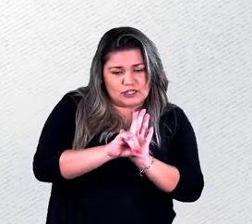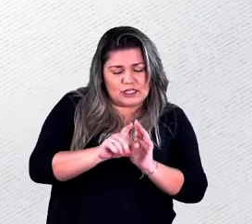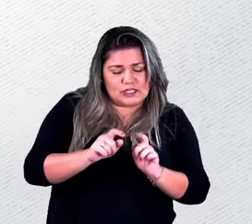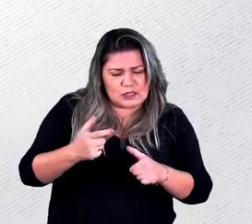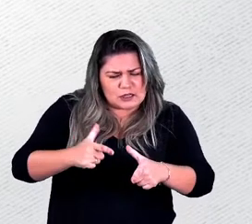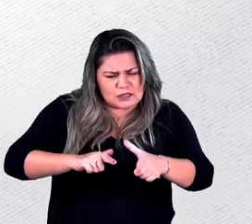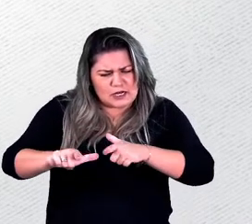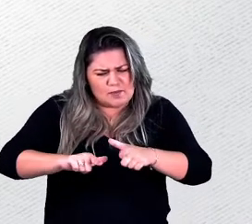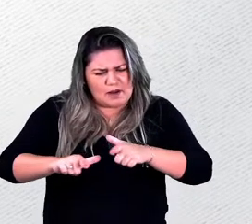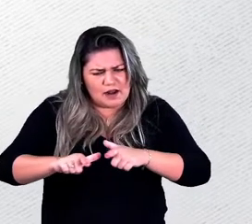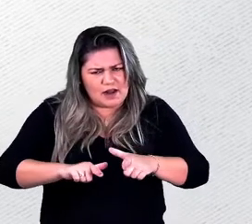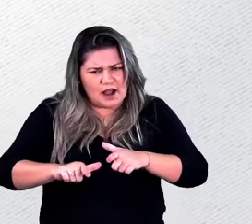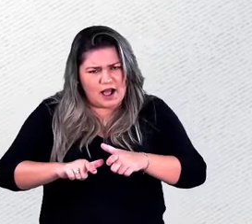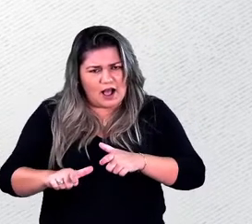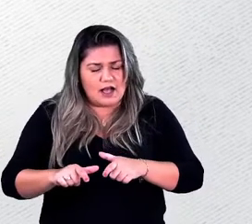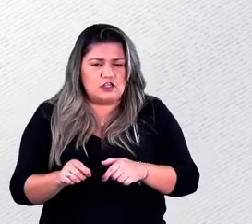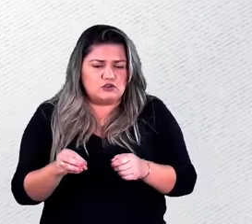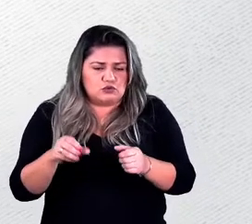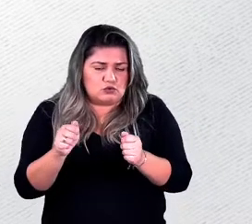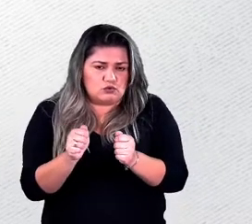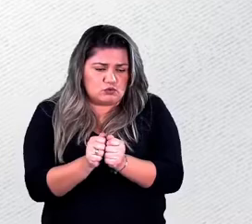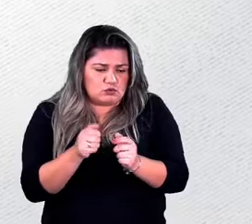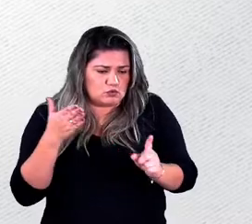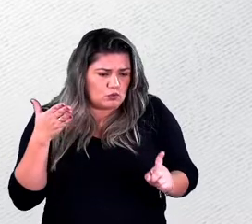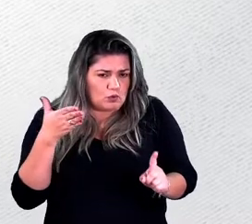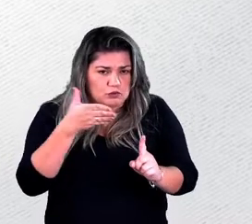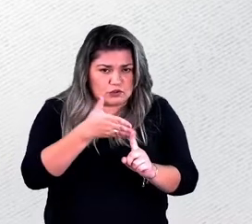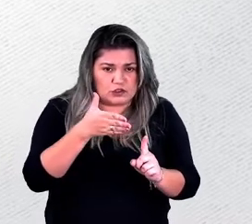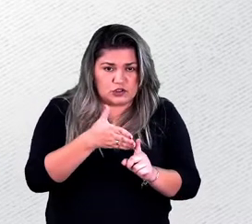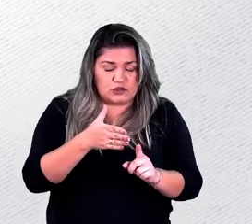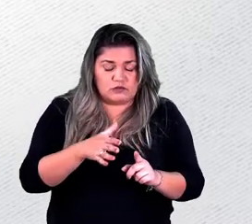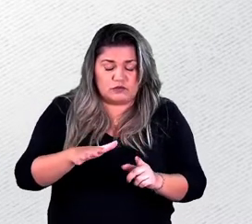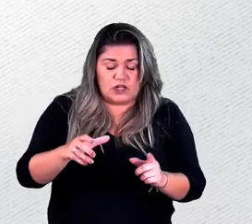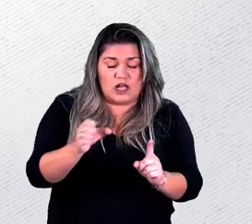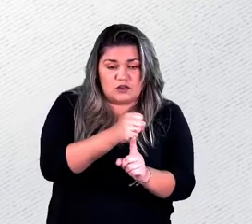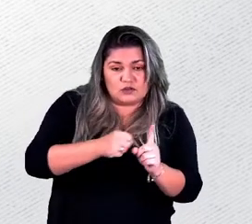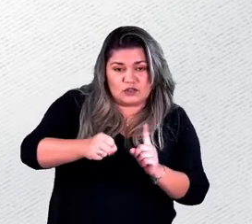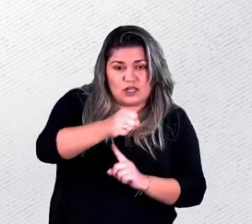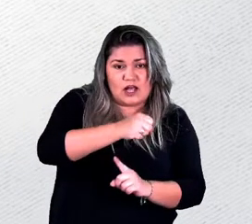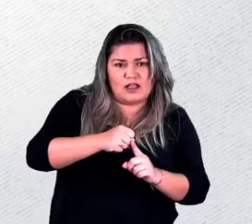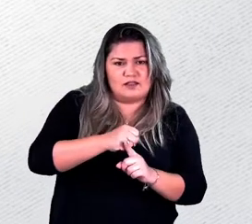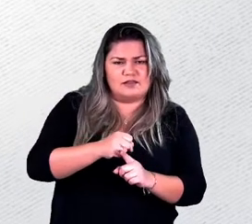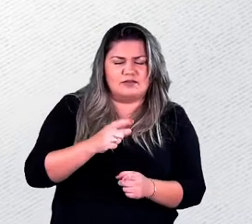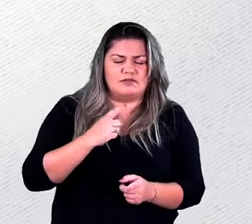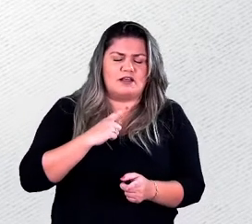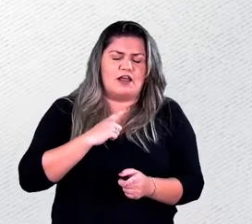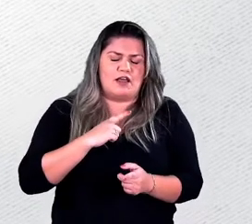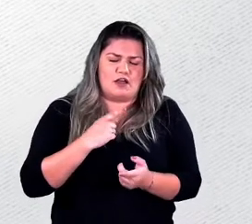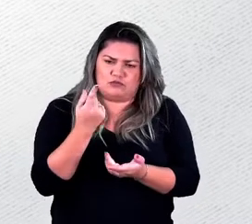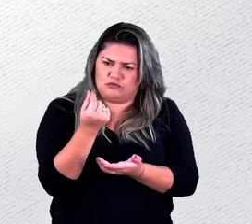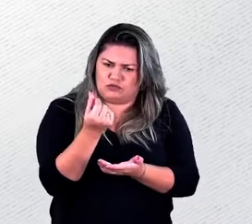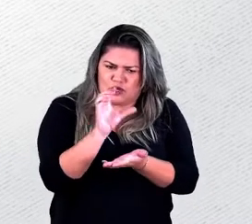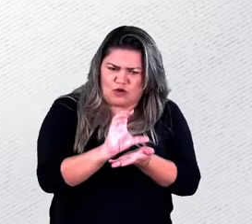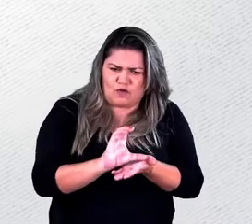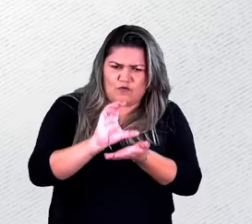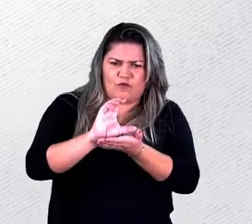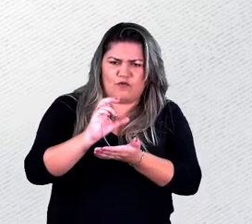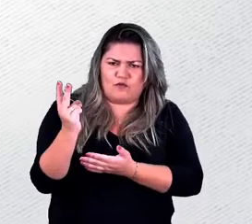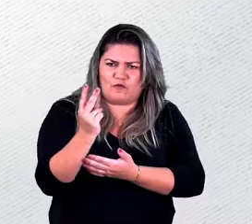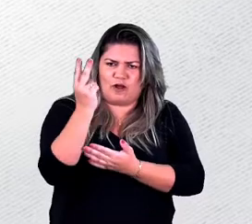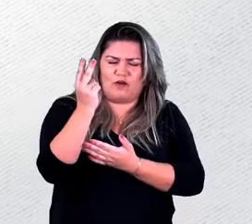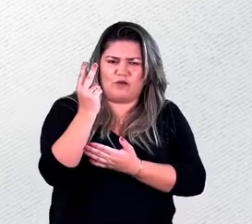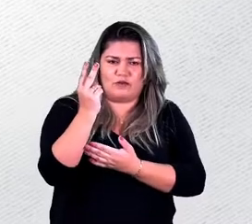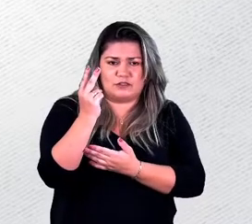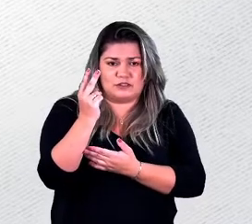e da grande repercussão para a sociedade em razão dos Altos valores envolvidos em processos dessa natureza